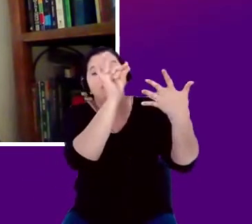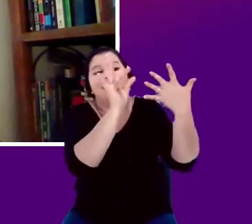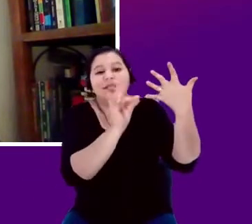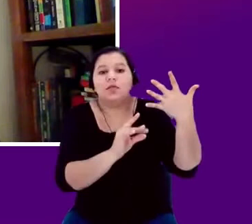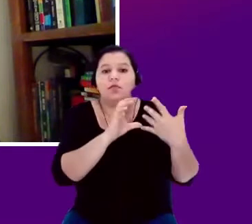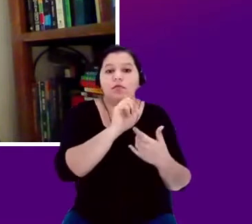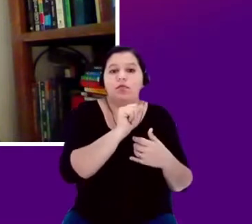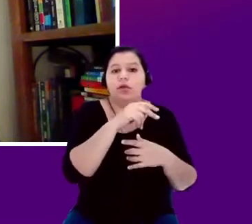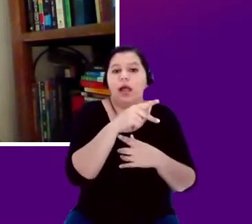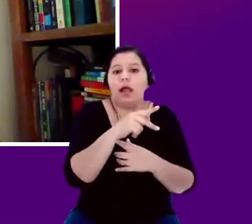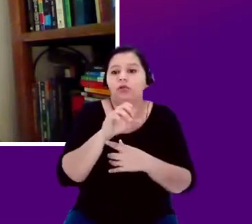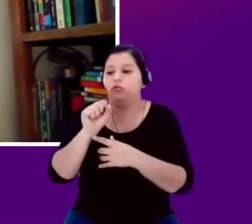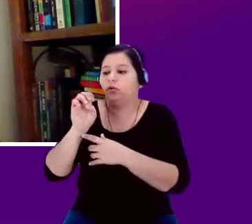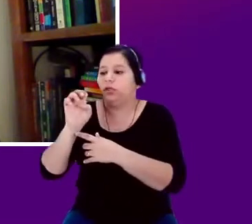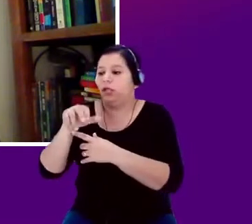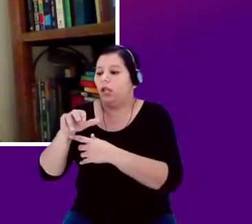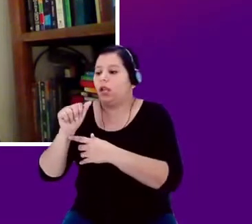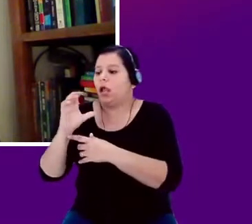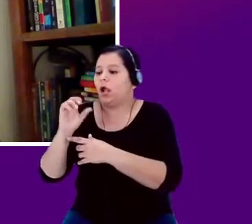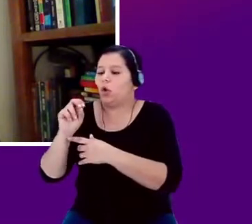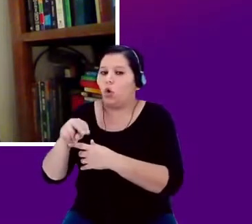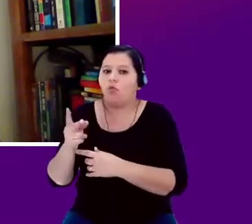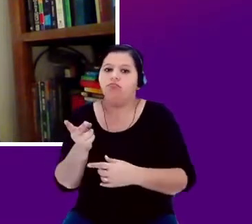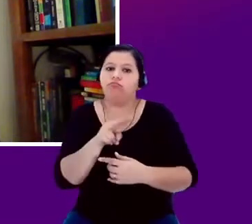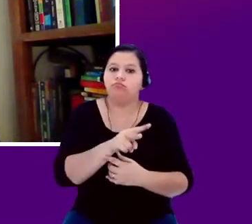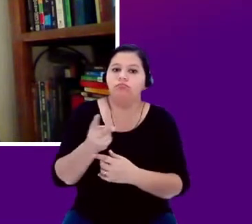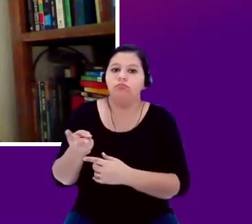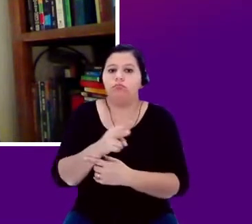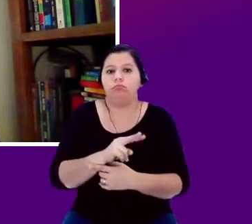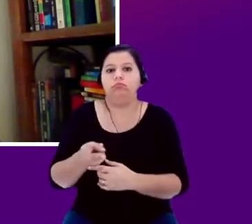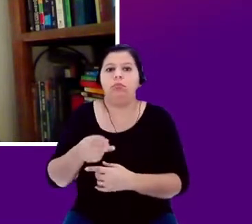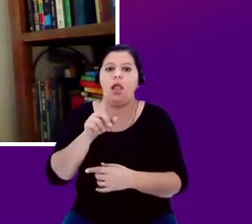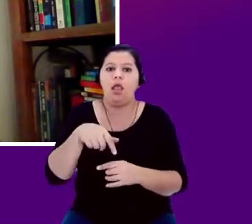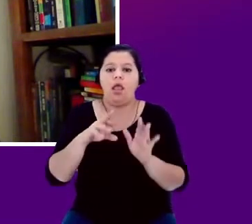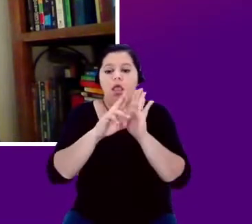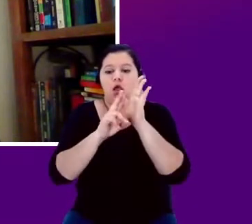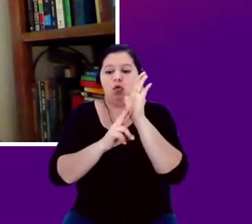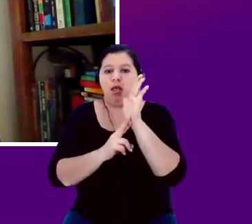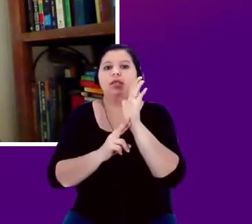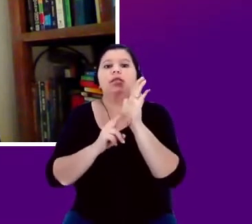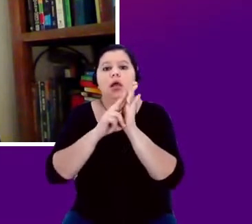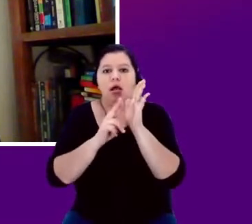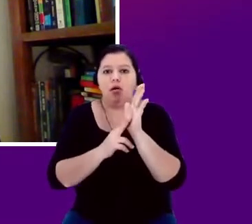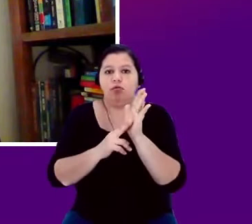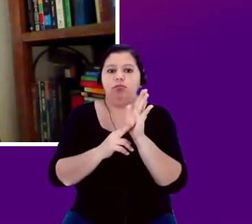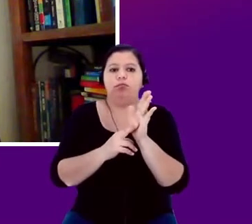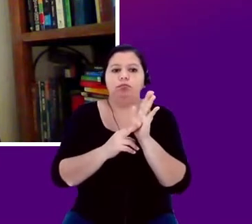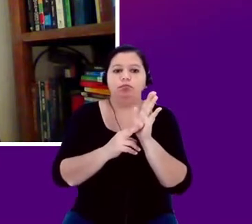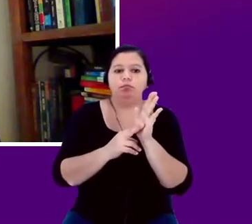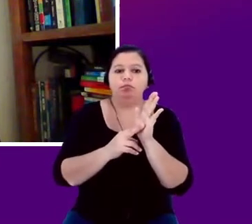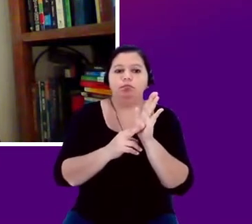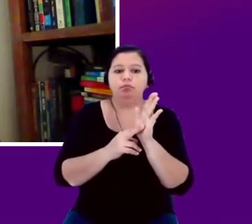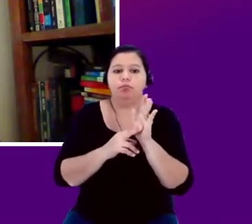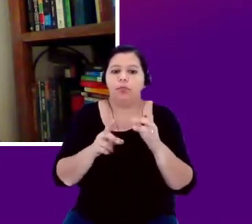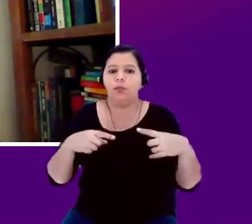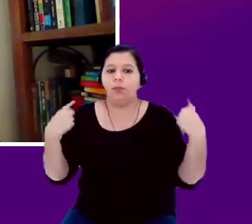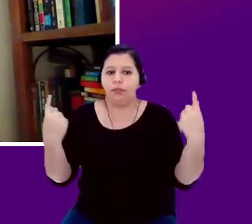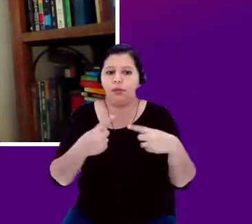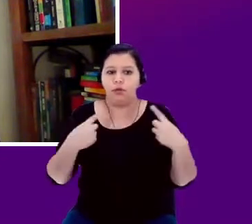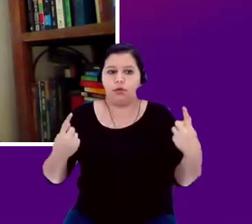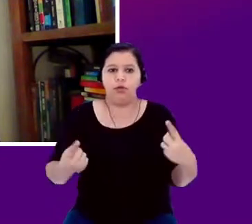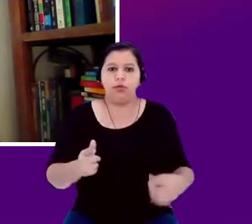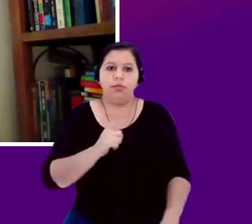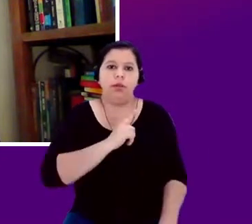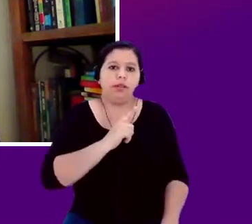como o Senacom são regulações transversais. Mas, então, para nós é muito para ter